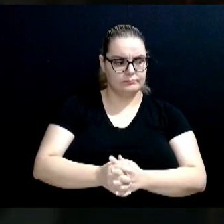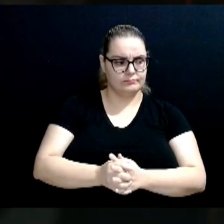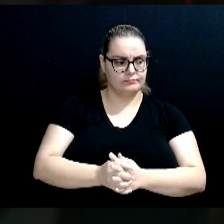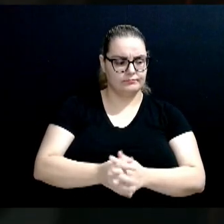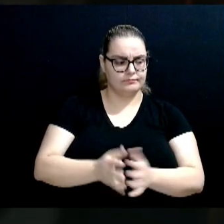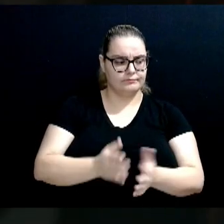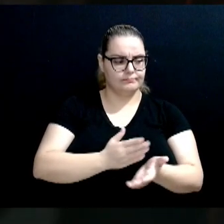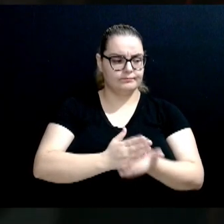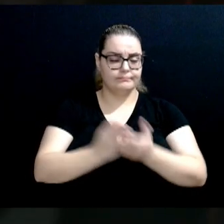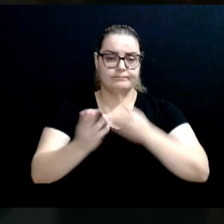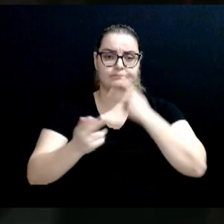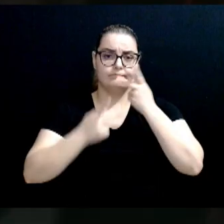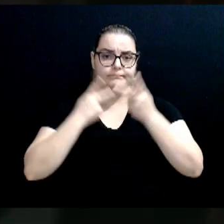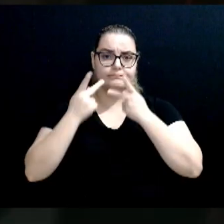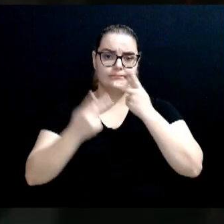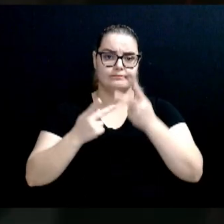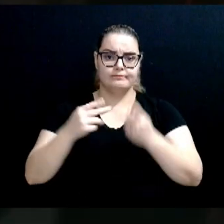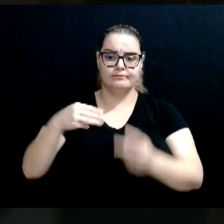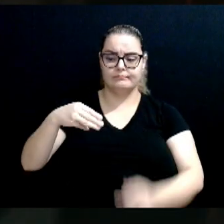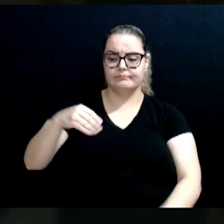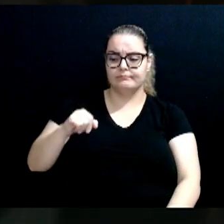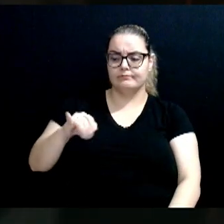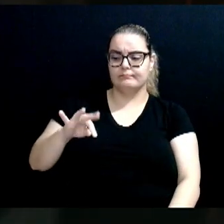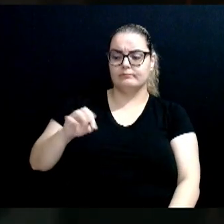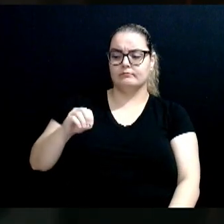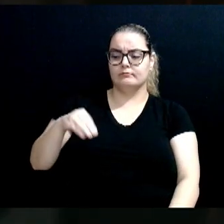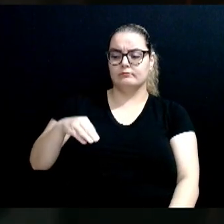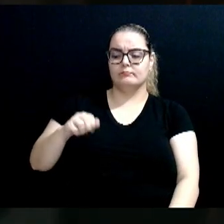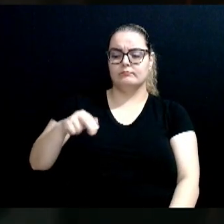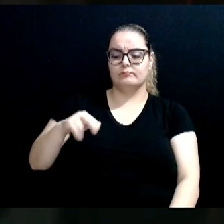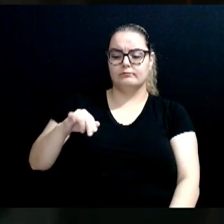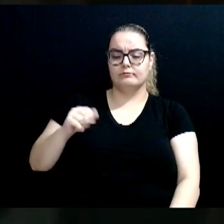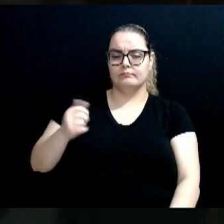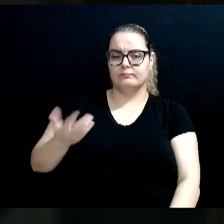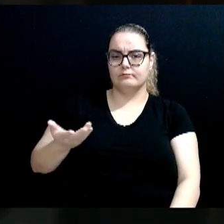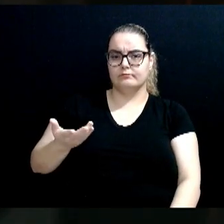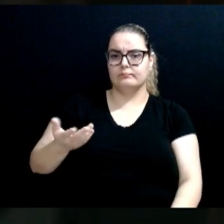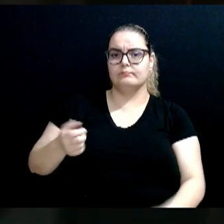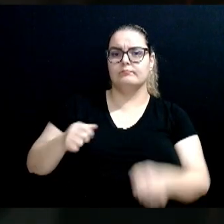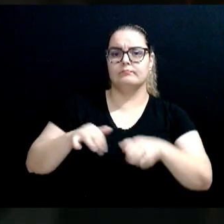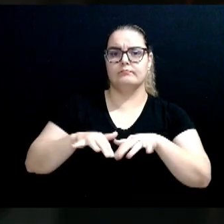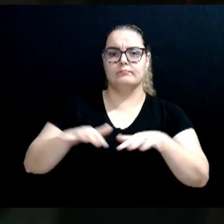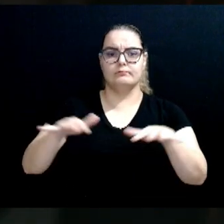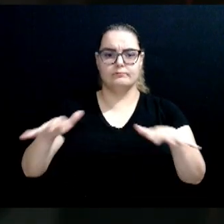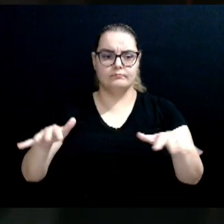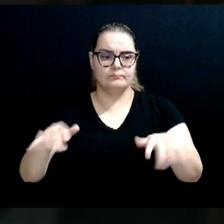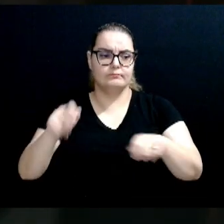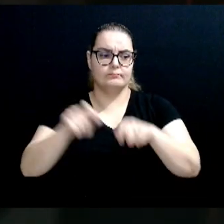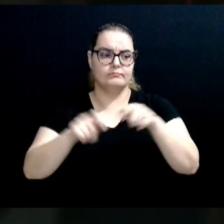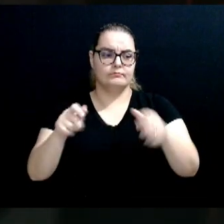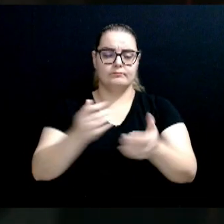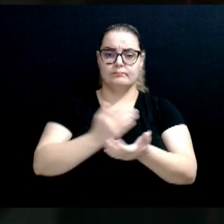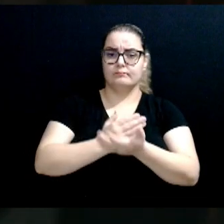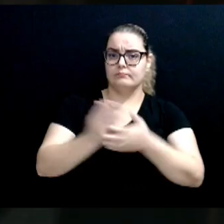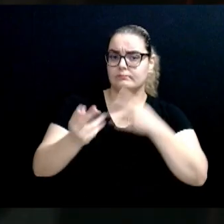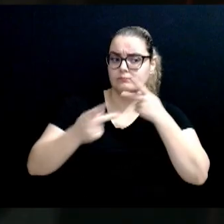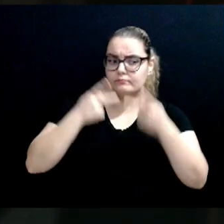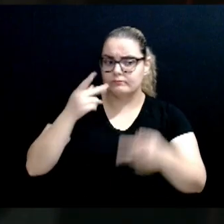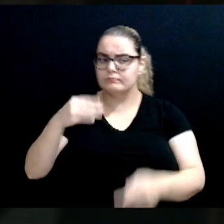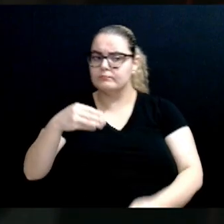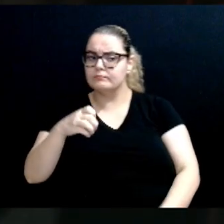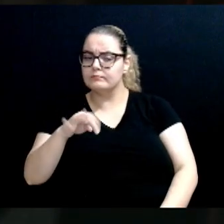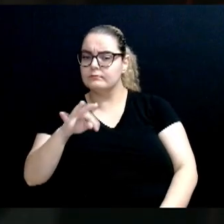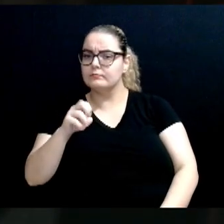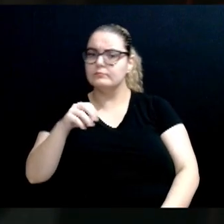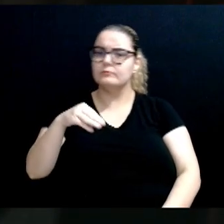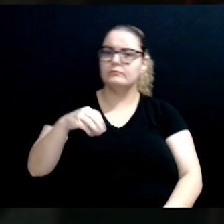sobre mitomania, né? Então, ganhou repercussão o caso e as pessoas começaram a falar sobre mitomania, querendo saber o que